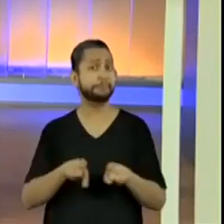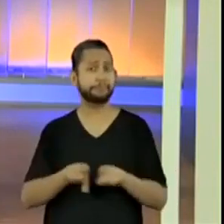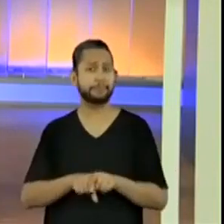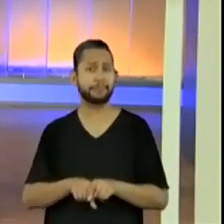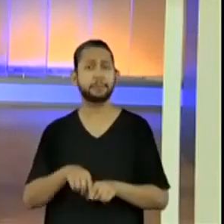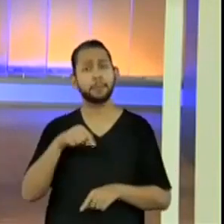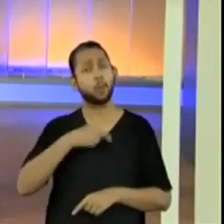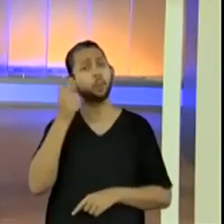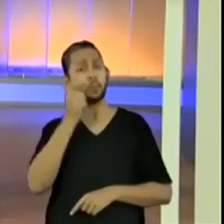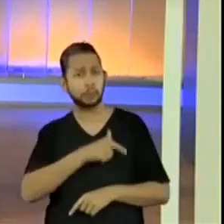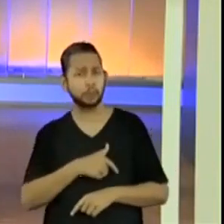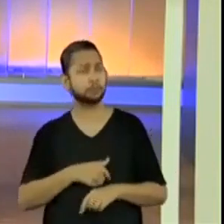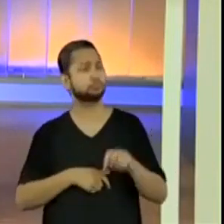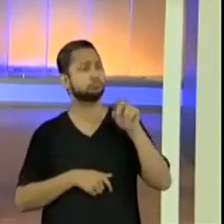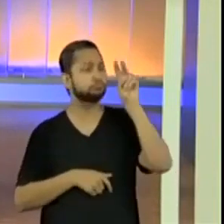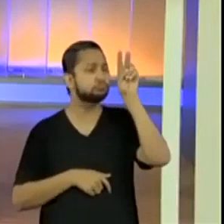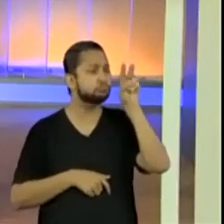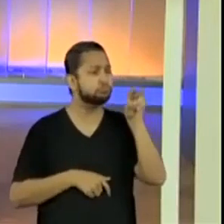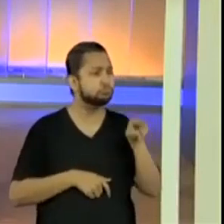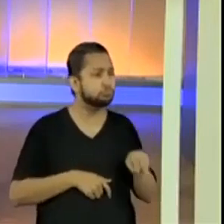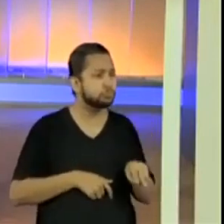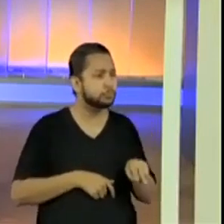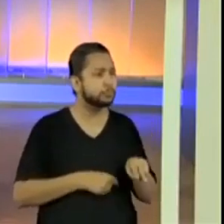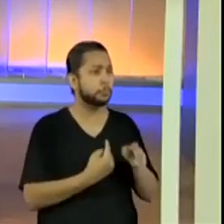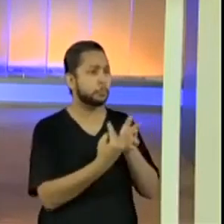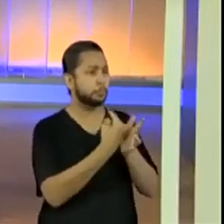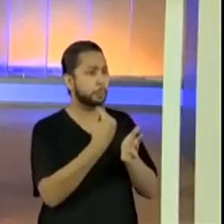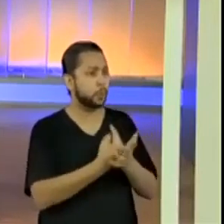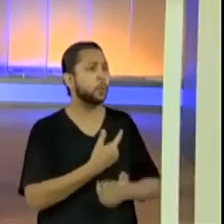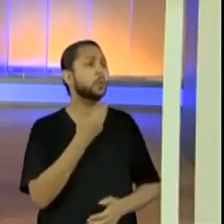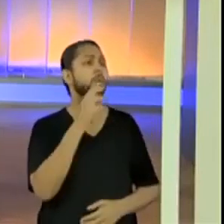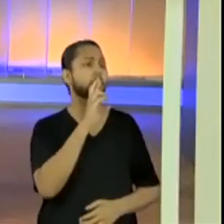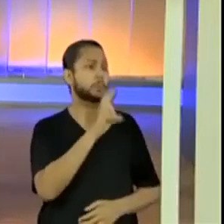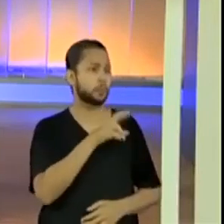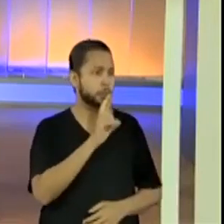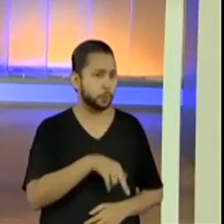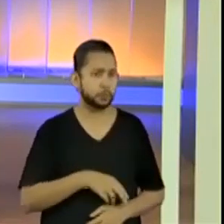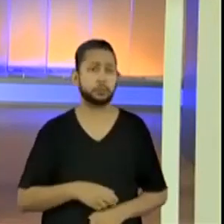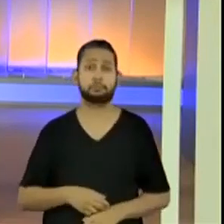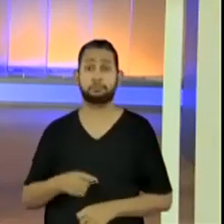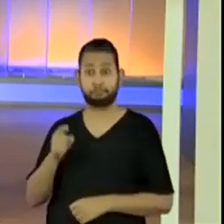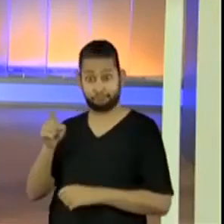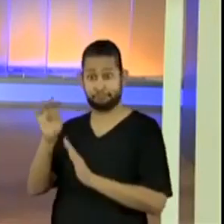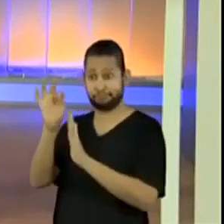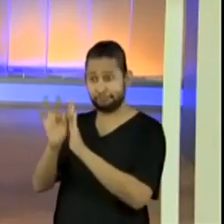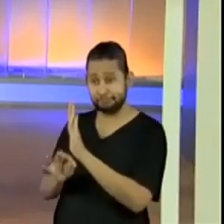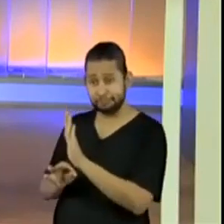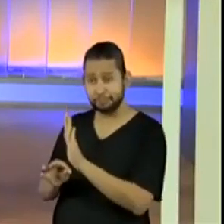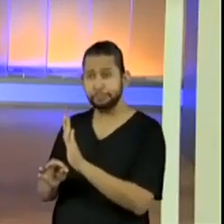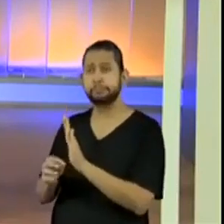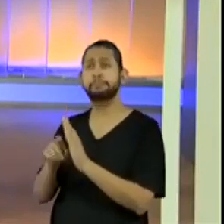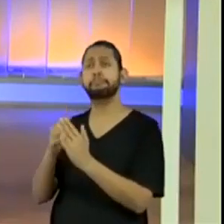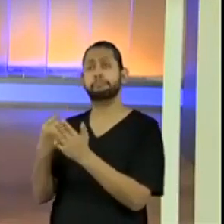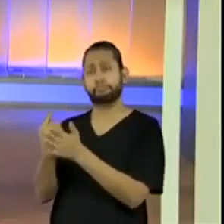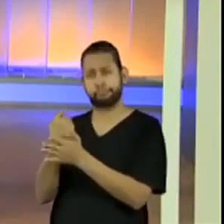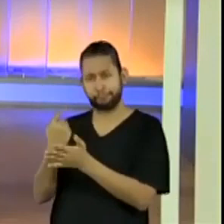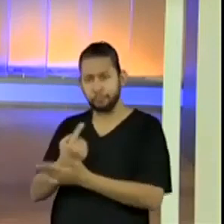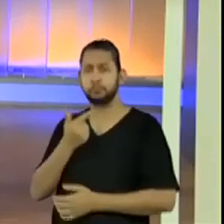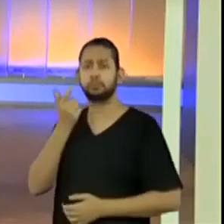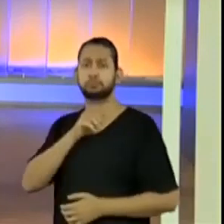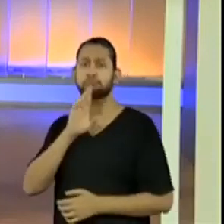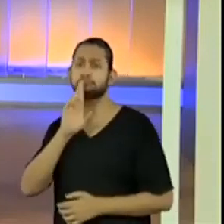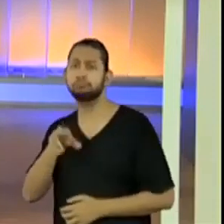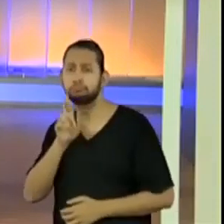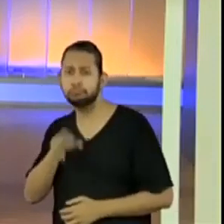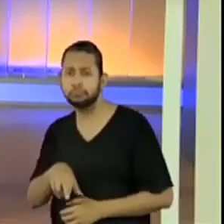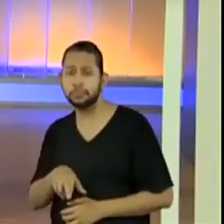fazer a interpretação dele e responder questões. Quando o professor na sua sala ele pede para você interpretar um texto e coloca